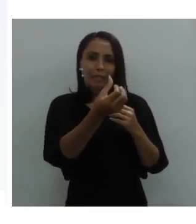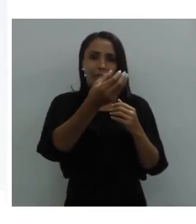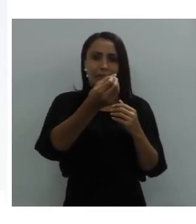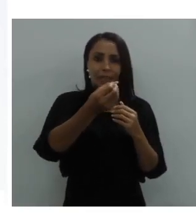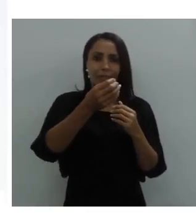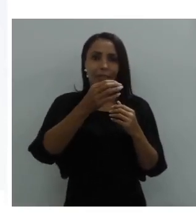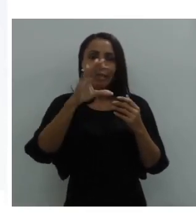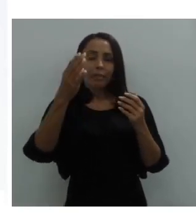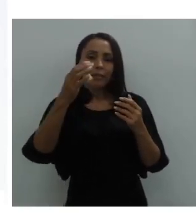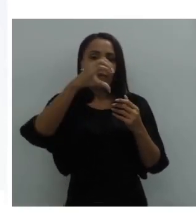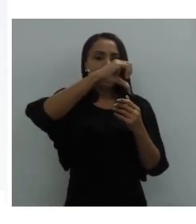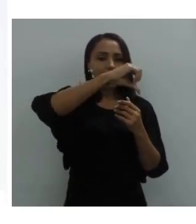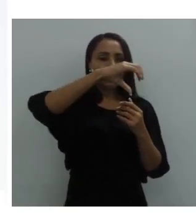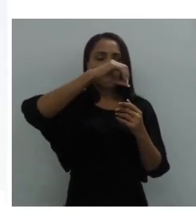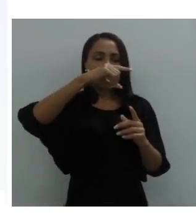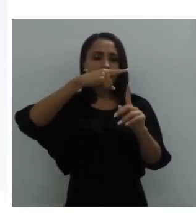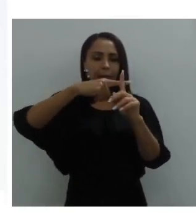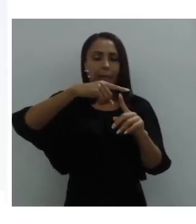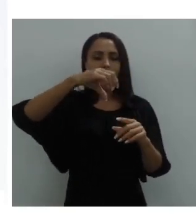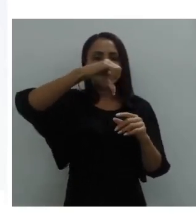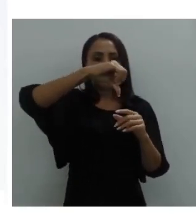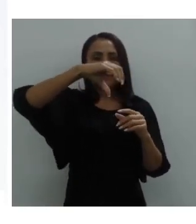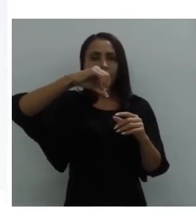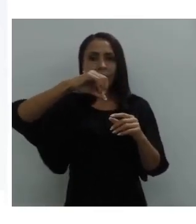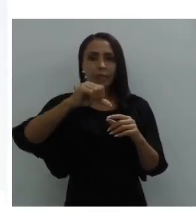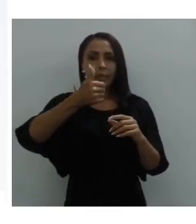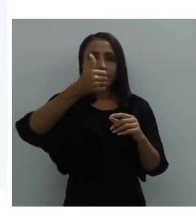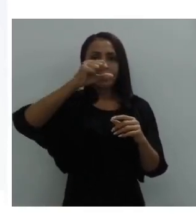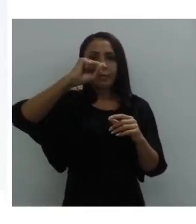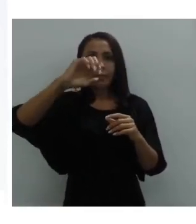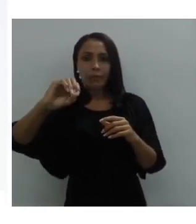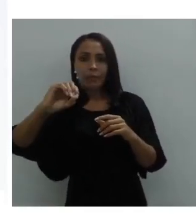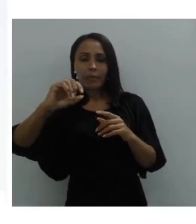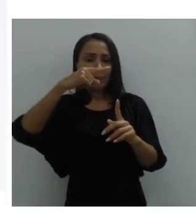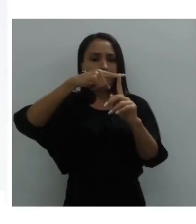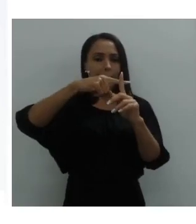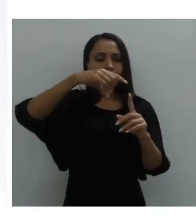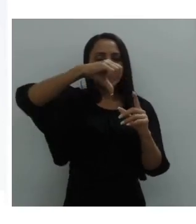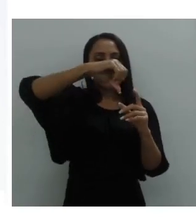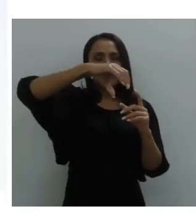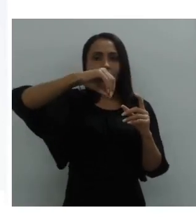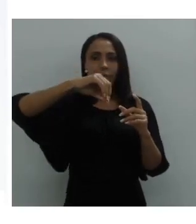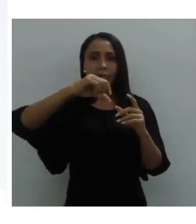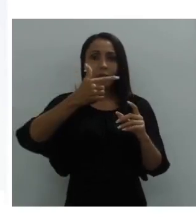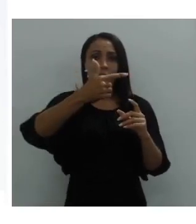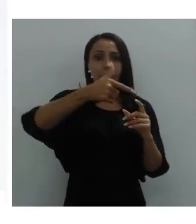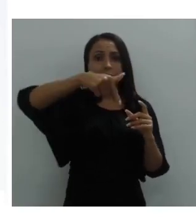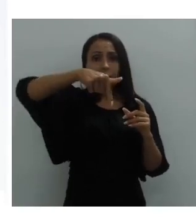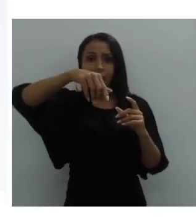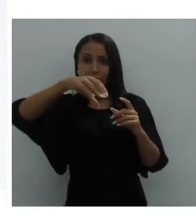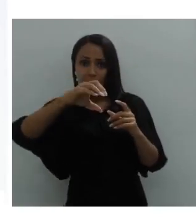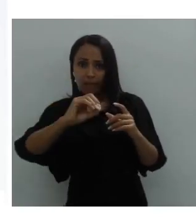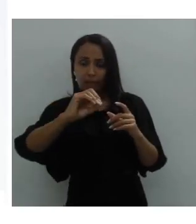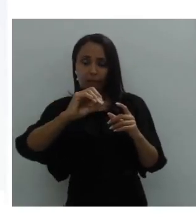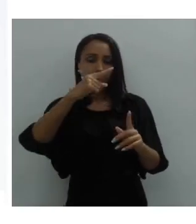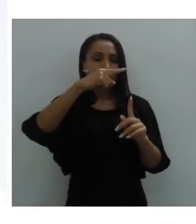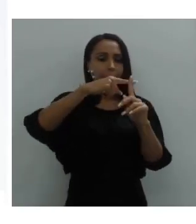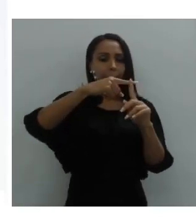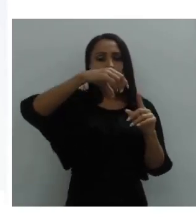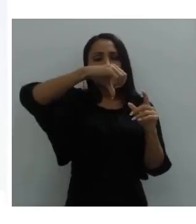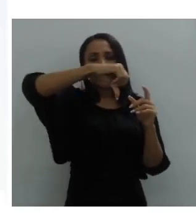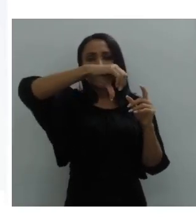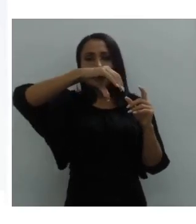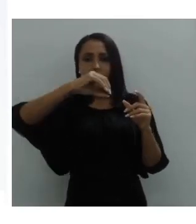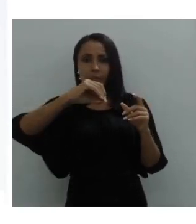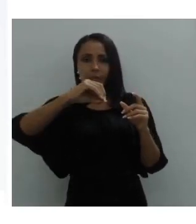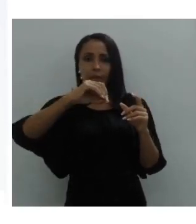90 mais 90 dá 180 graus, mais 90 graus dá 270 graus, mais 90